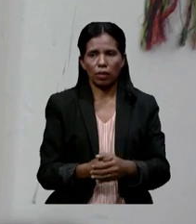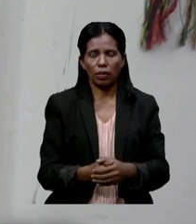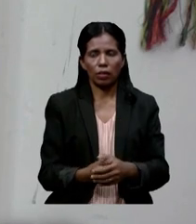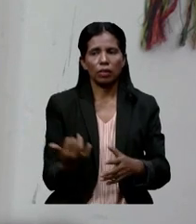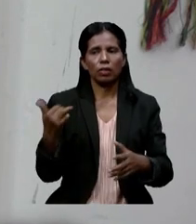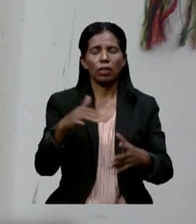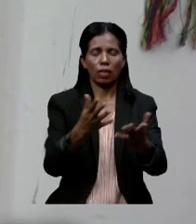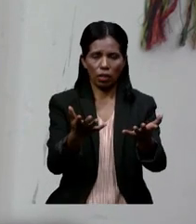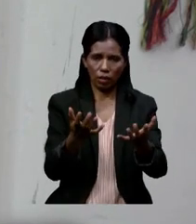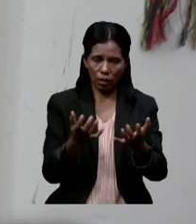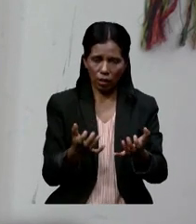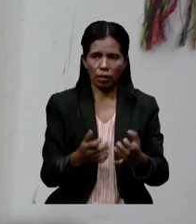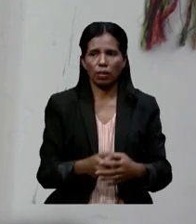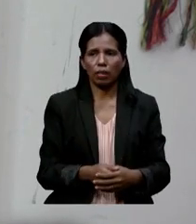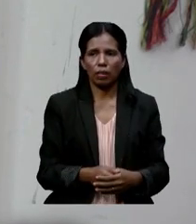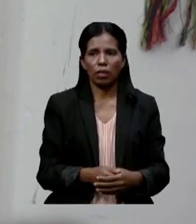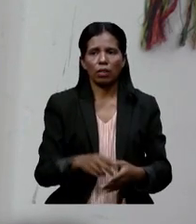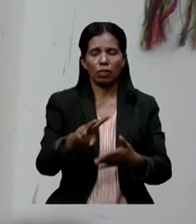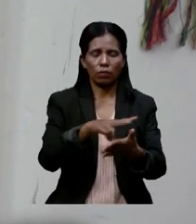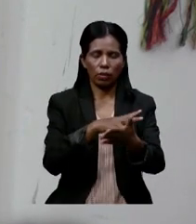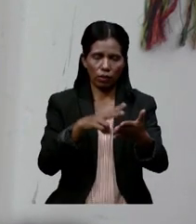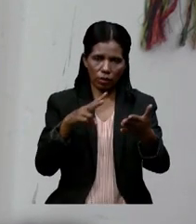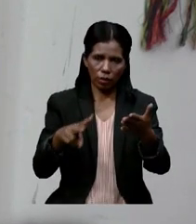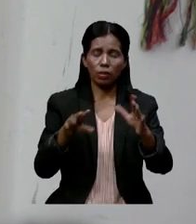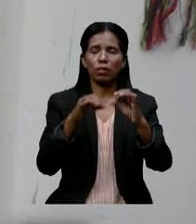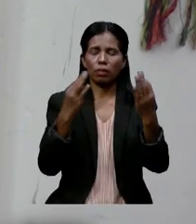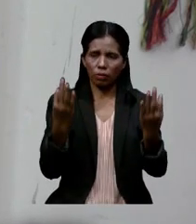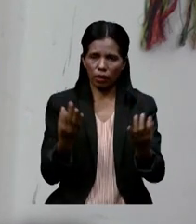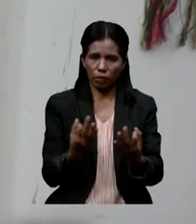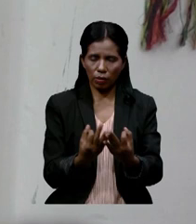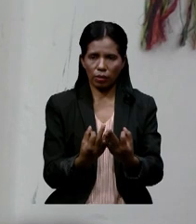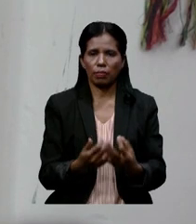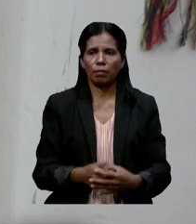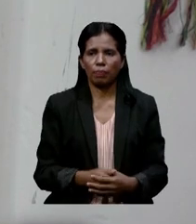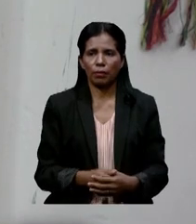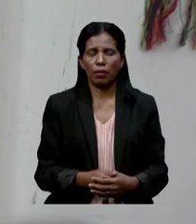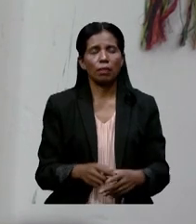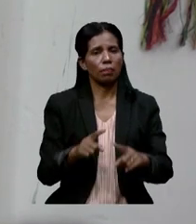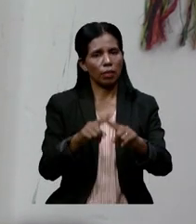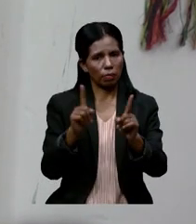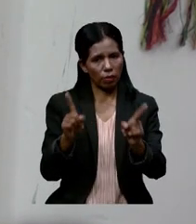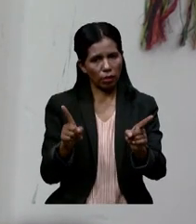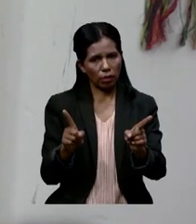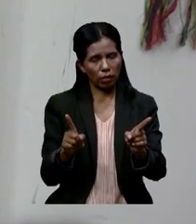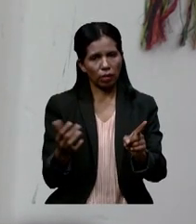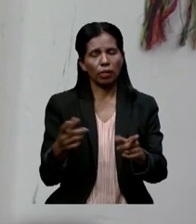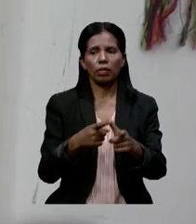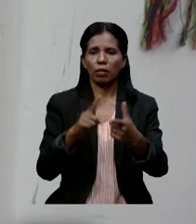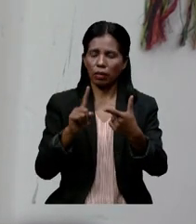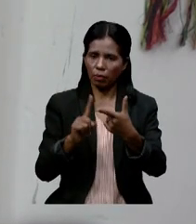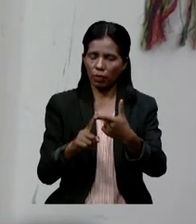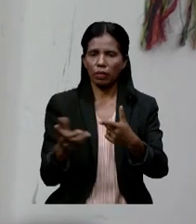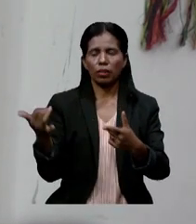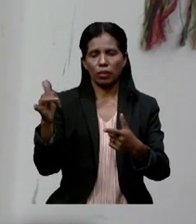Sabemos que a lei de violência doméstica é um crime público, mas elas depois de